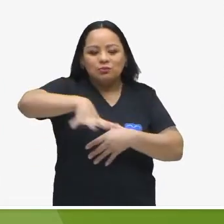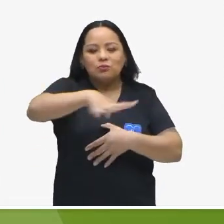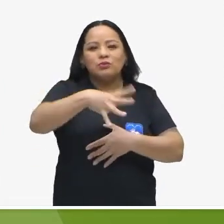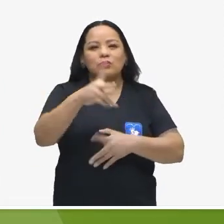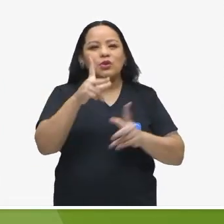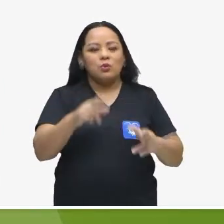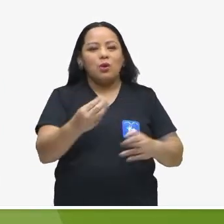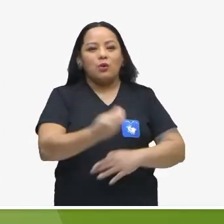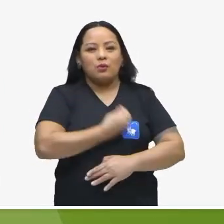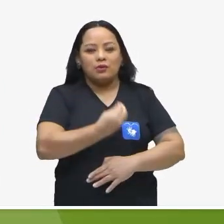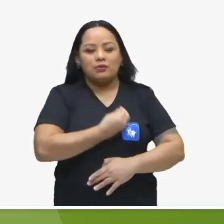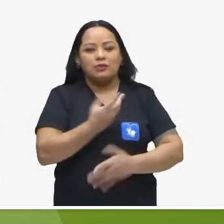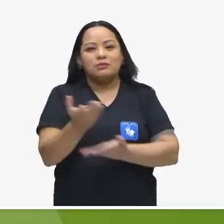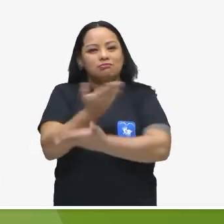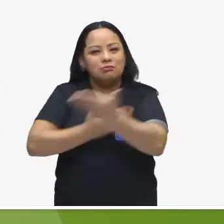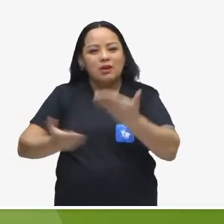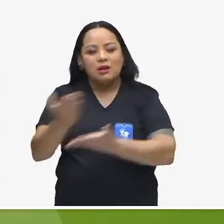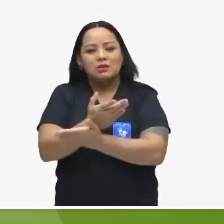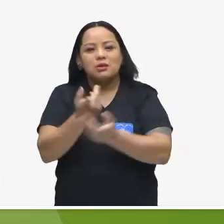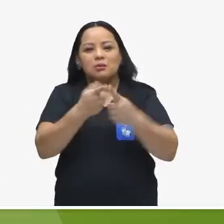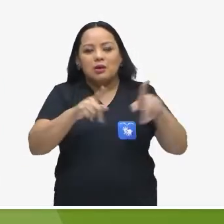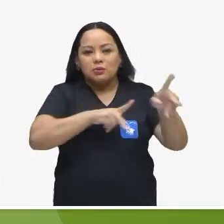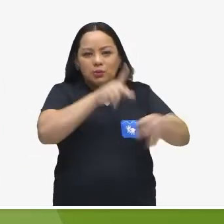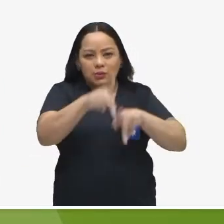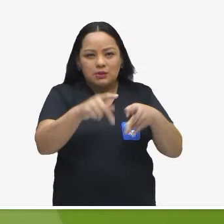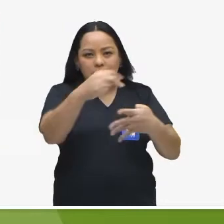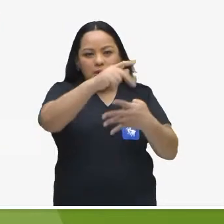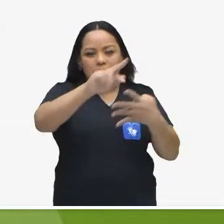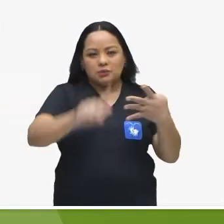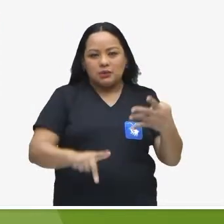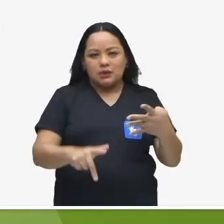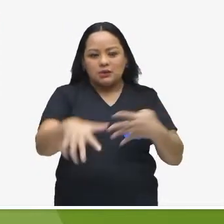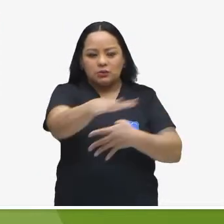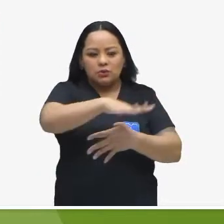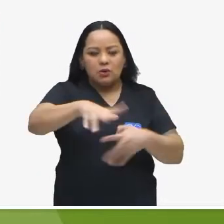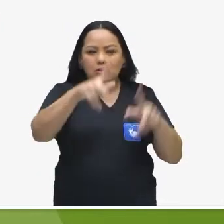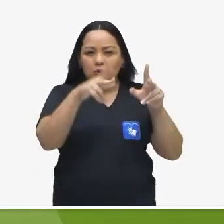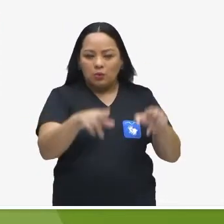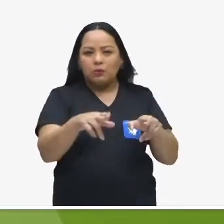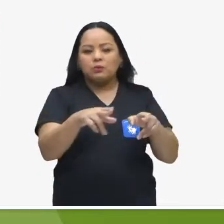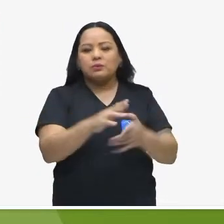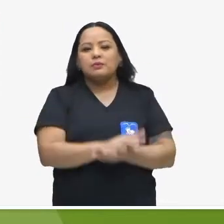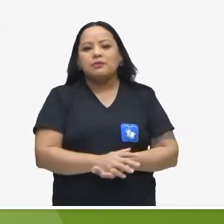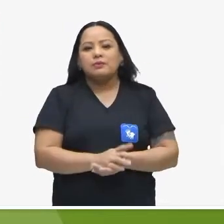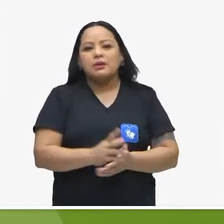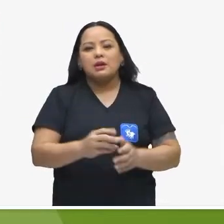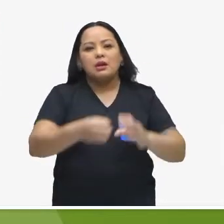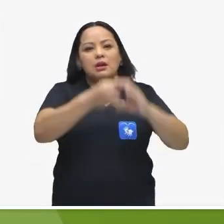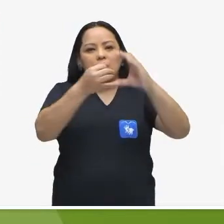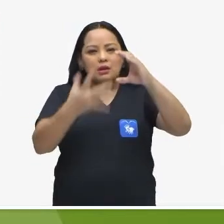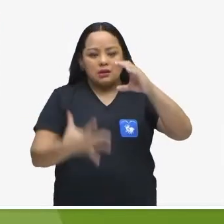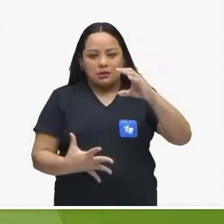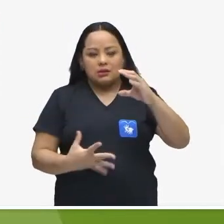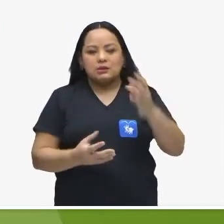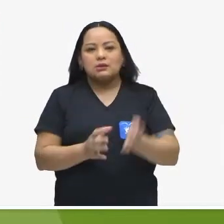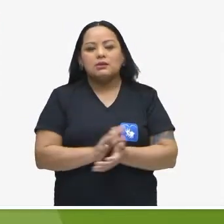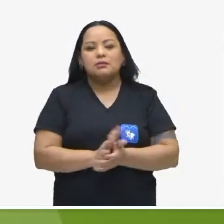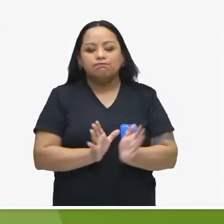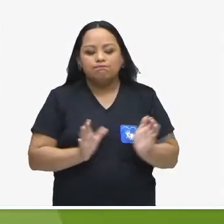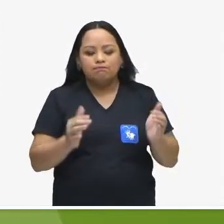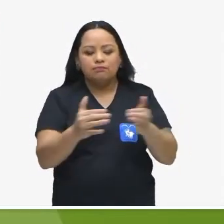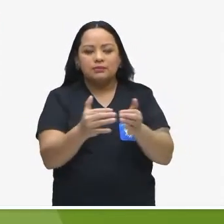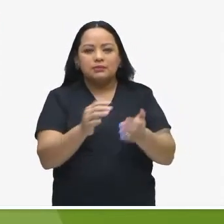tenho populações de espécies diferentes dentro de um mesmo ambiente, isso caracteriza